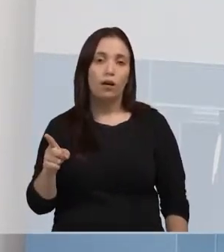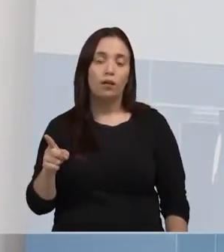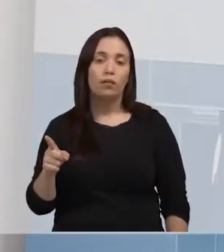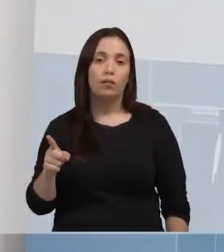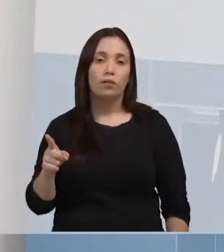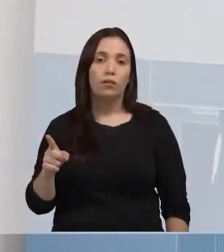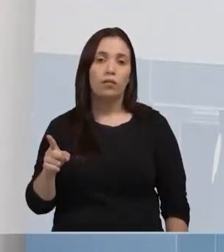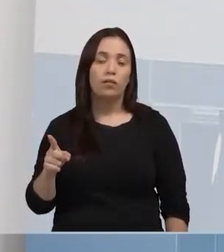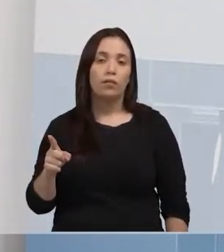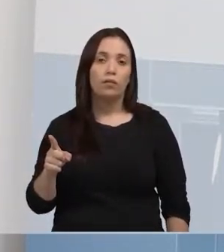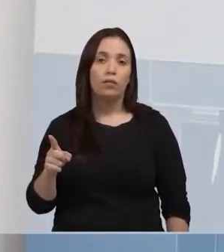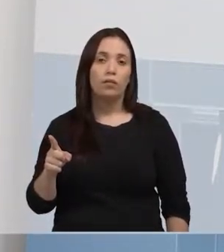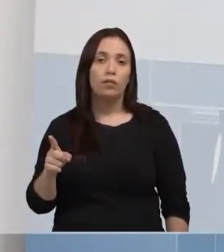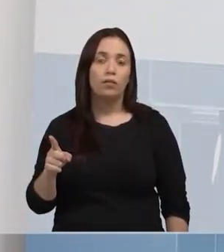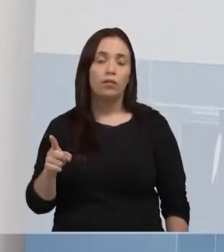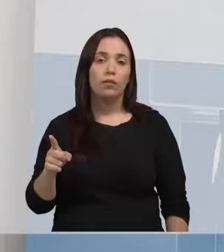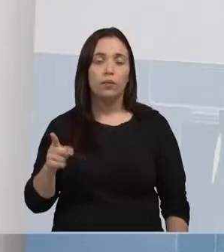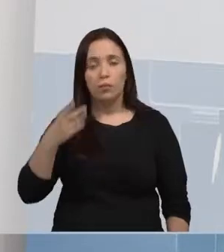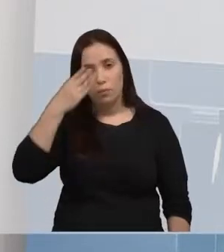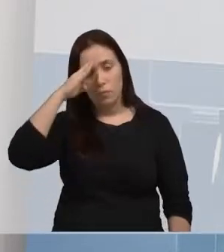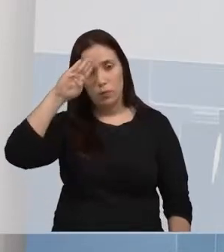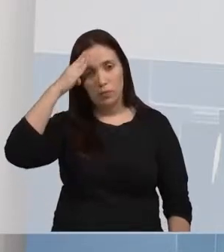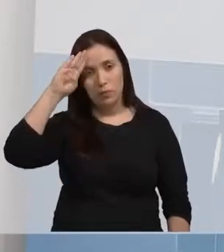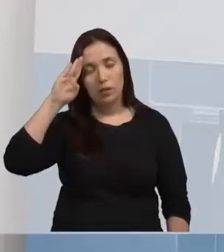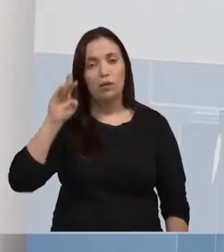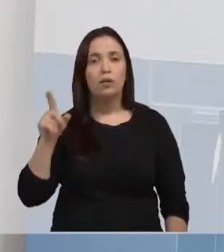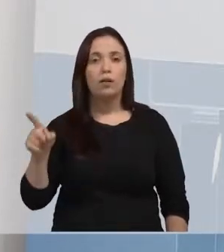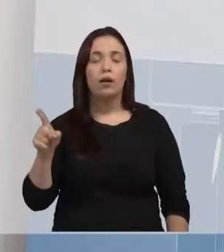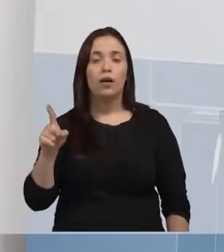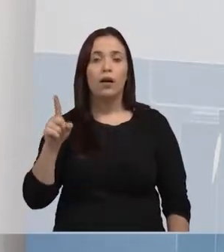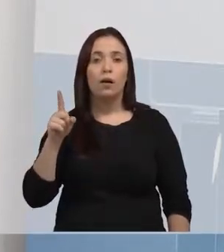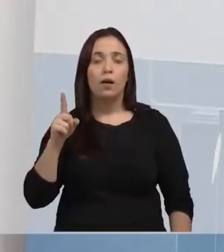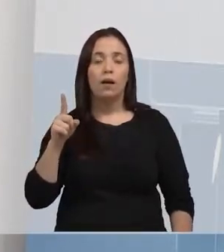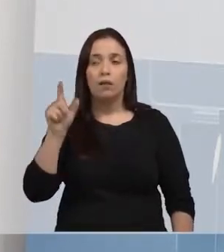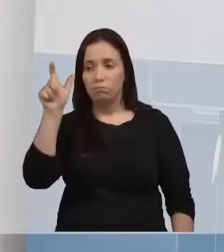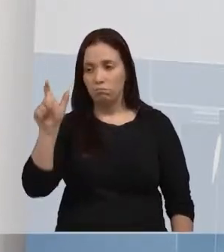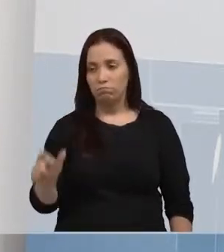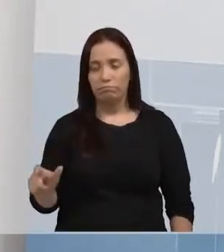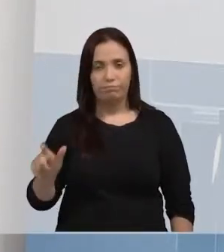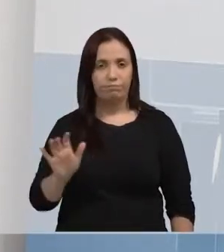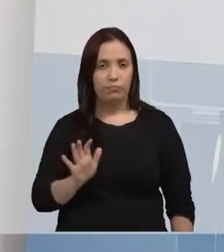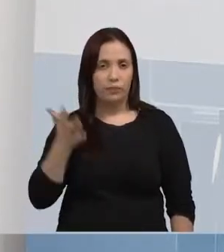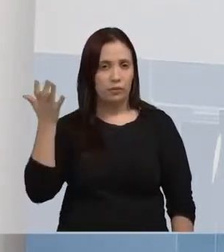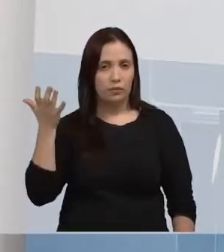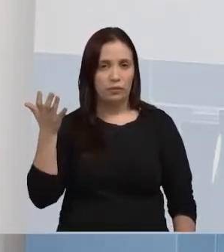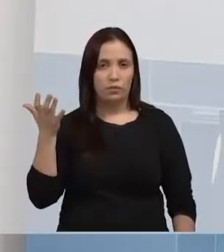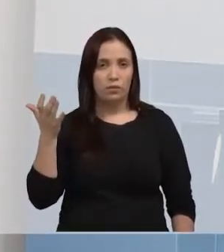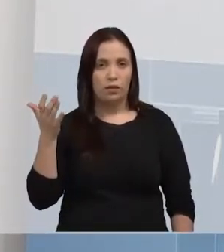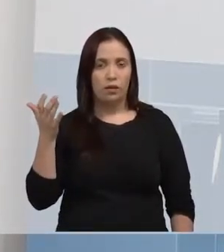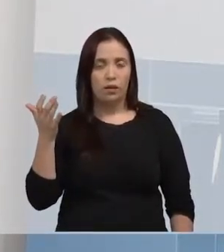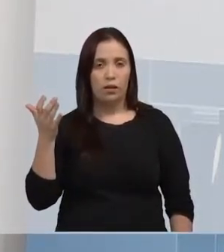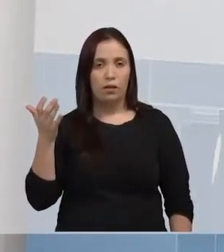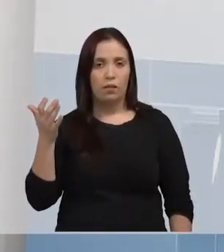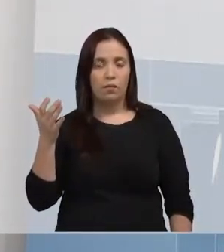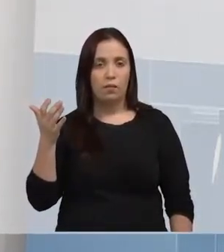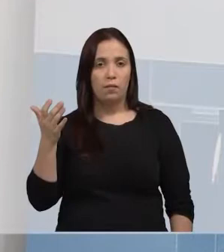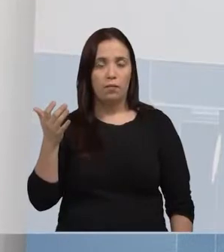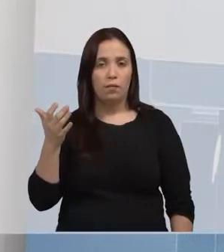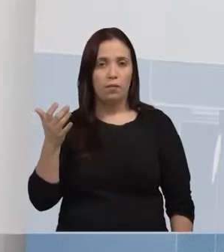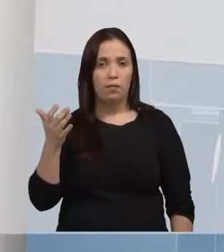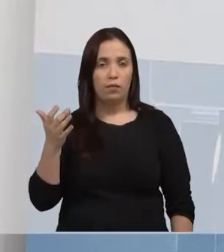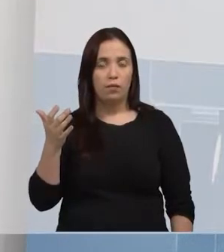esse nome Messias é horrível. Messias no sentido que Messias é um nome bonito, mas para misturar política